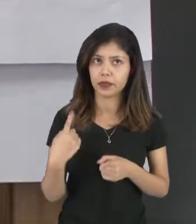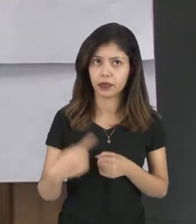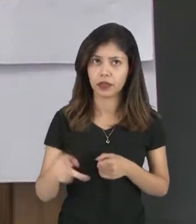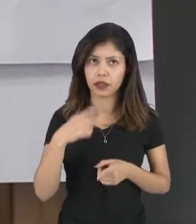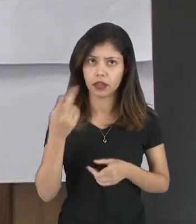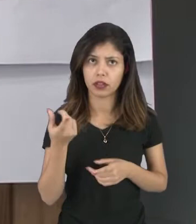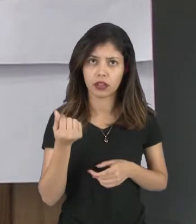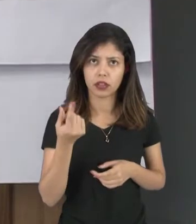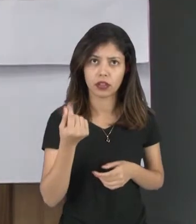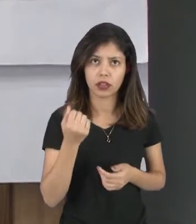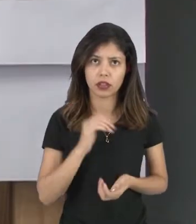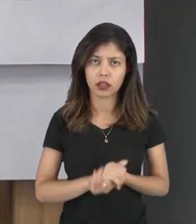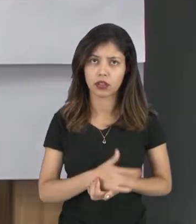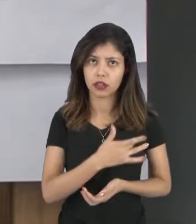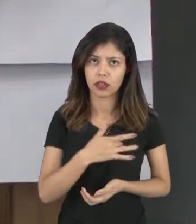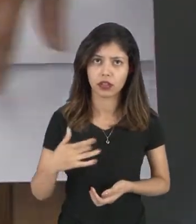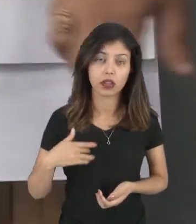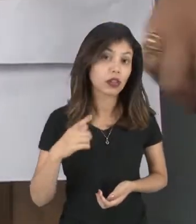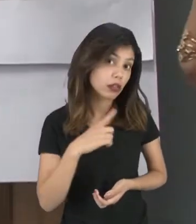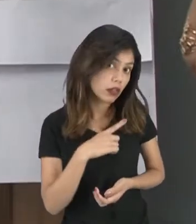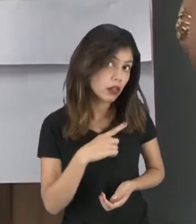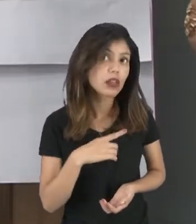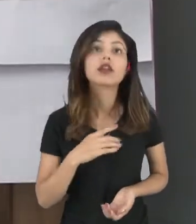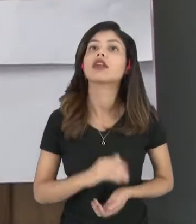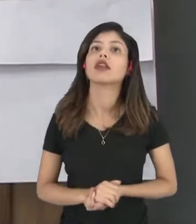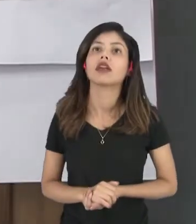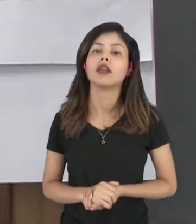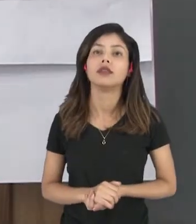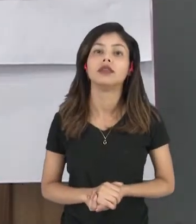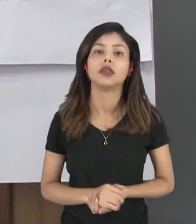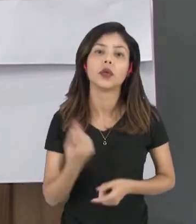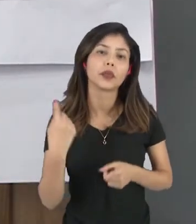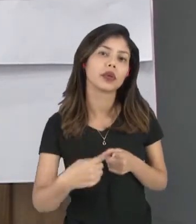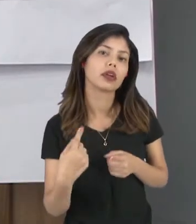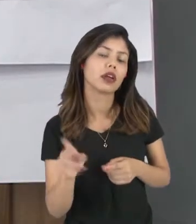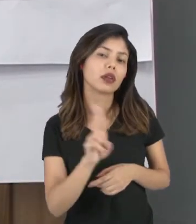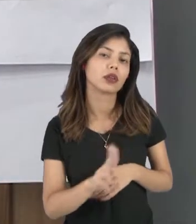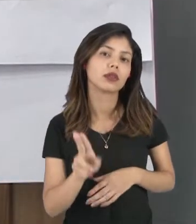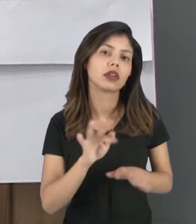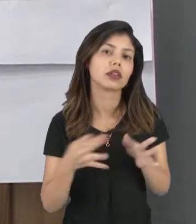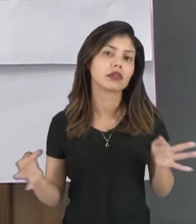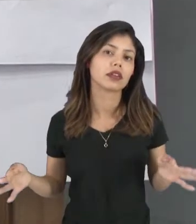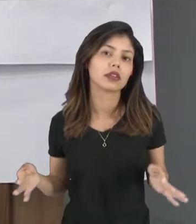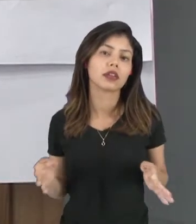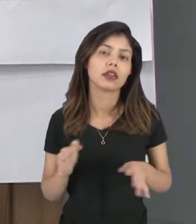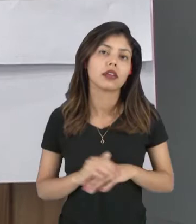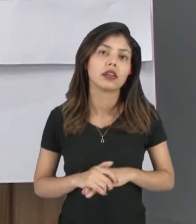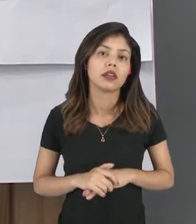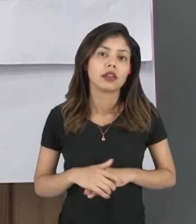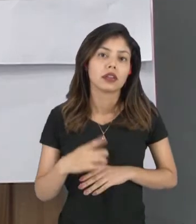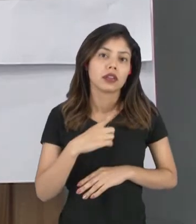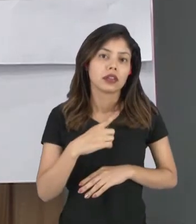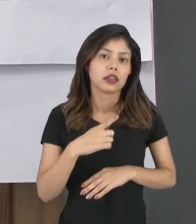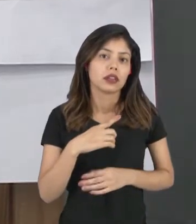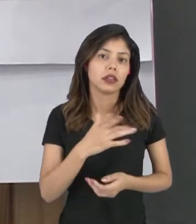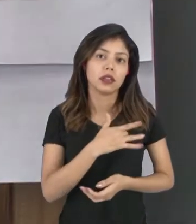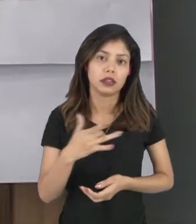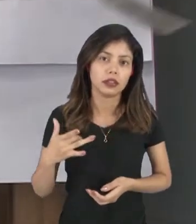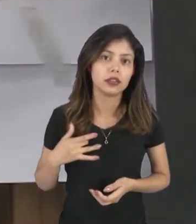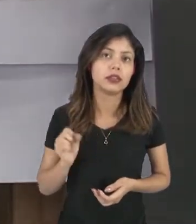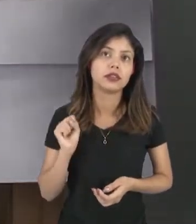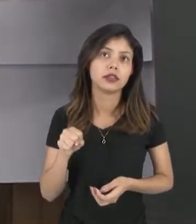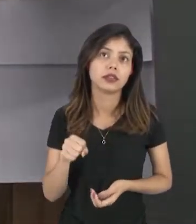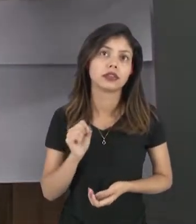que dinheiro para investir na saúde há? Por que ele usa essa frase aí? Que ele diz que há dinheiro para investir na